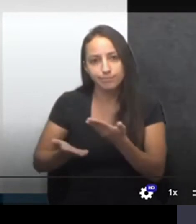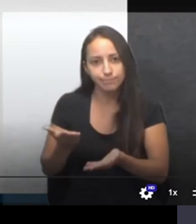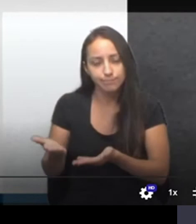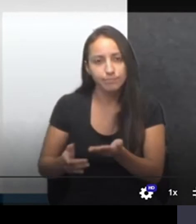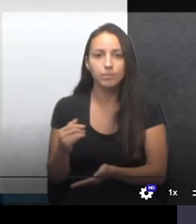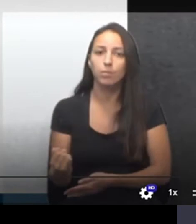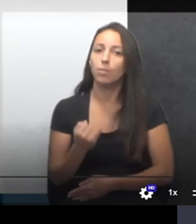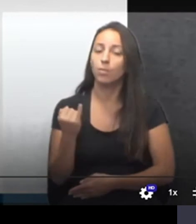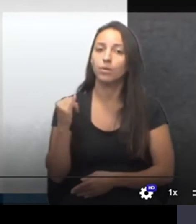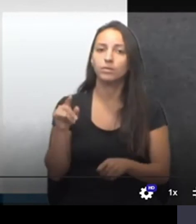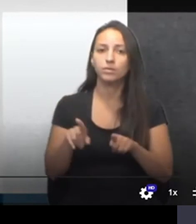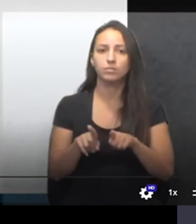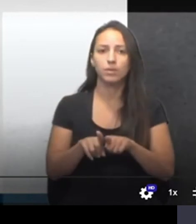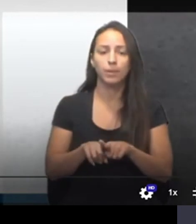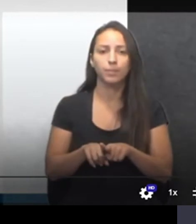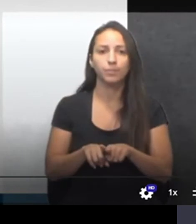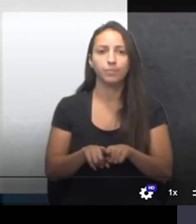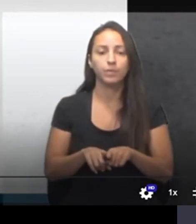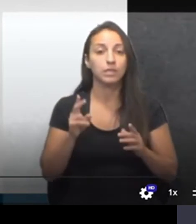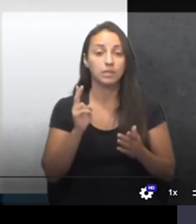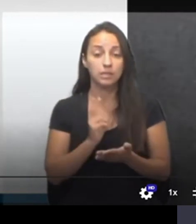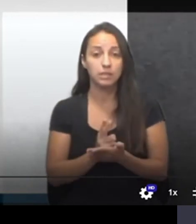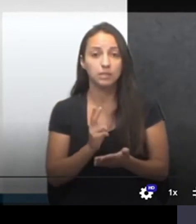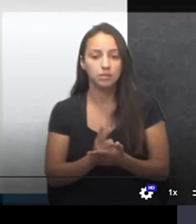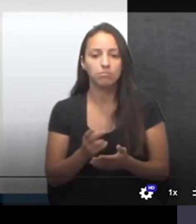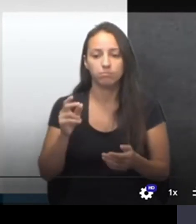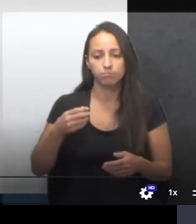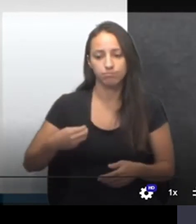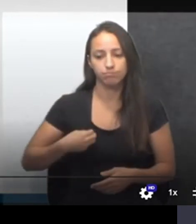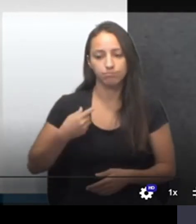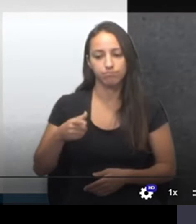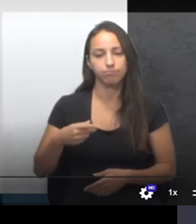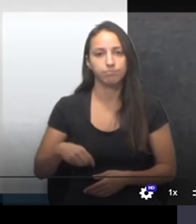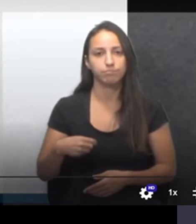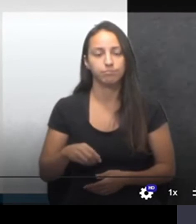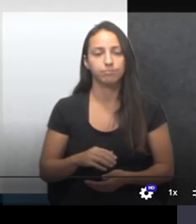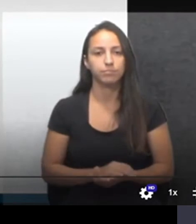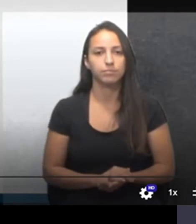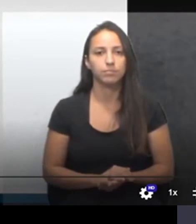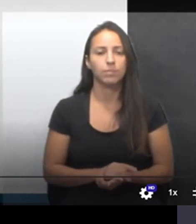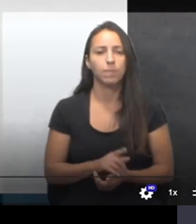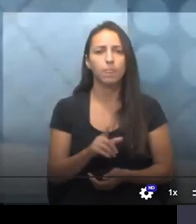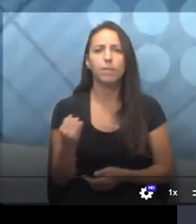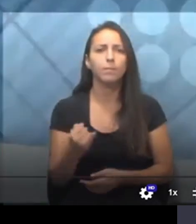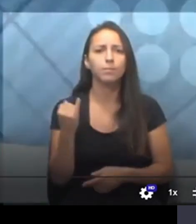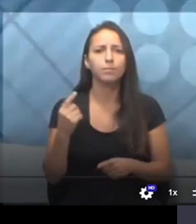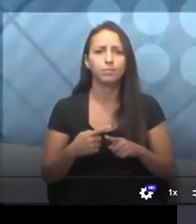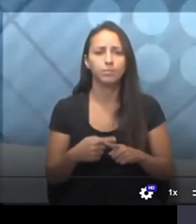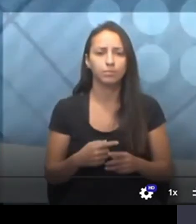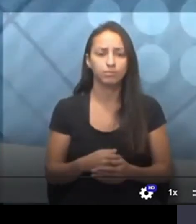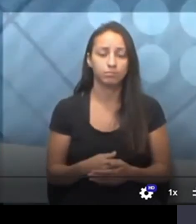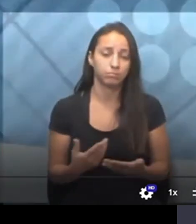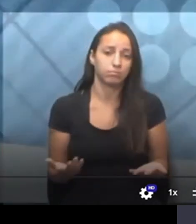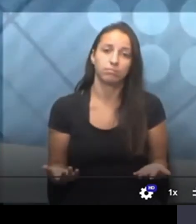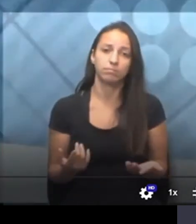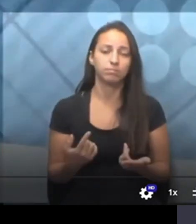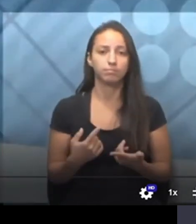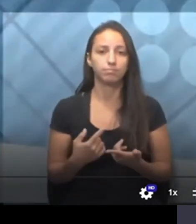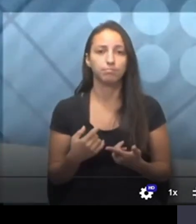muito importantes e devem sempre estar presentes. Importantes por quê? Bom,